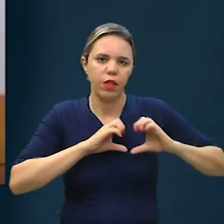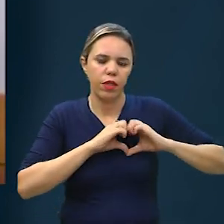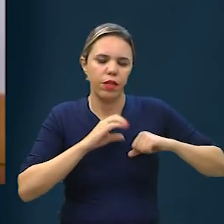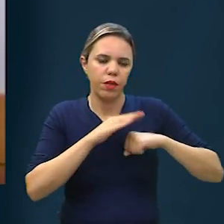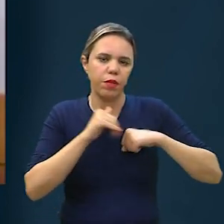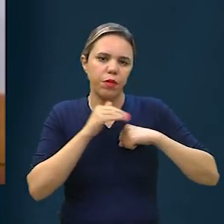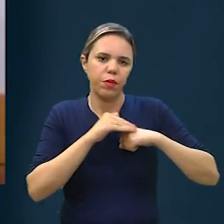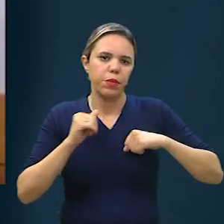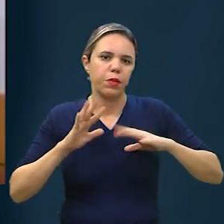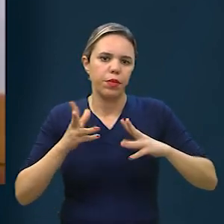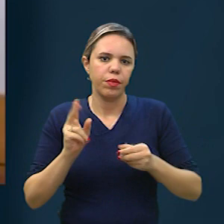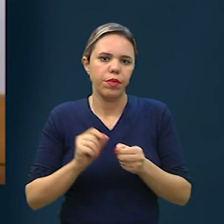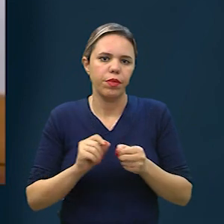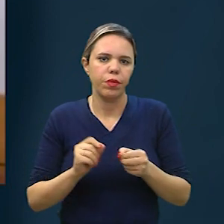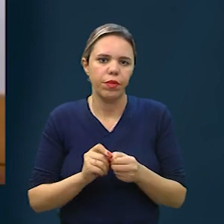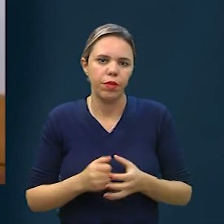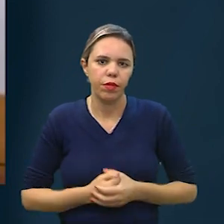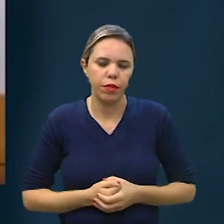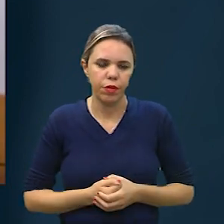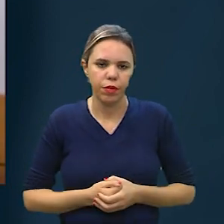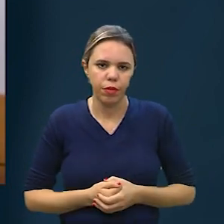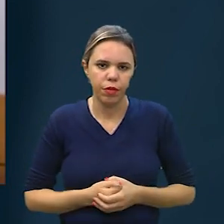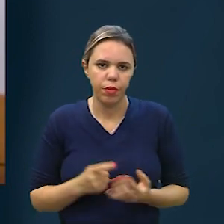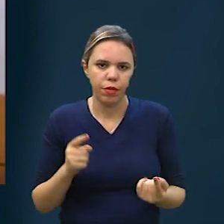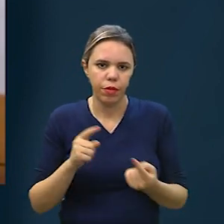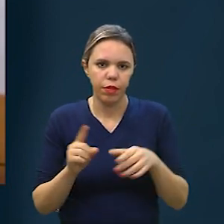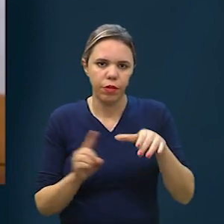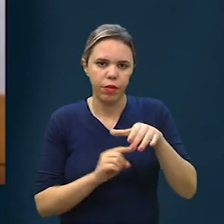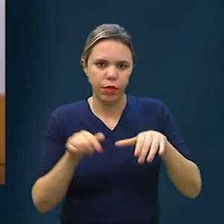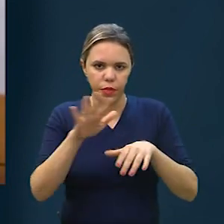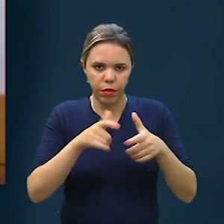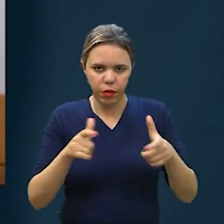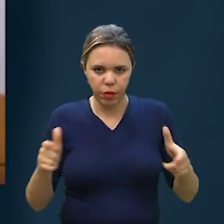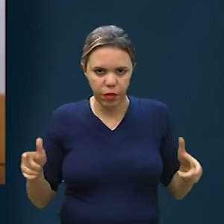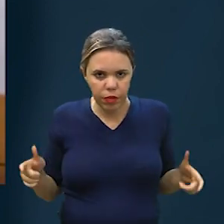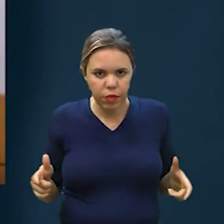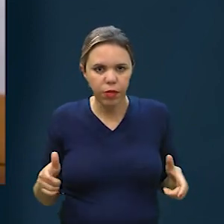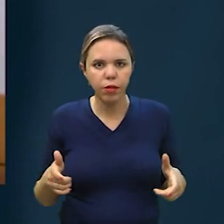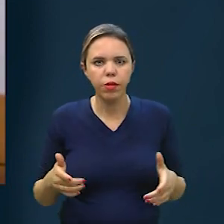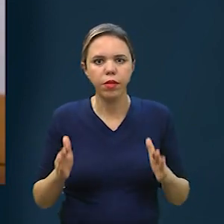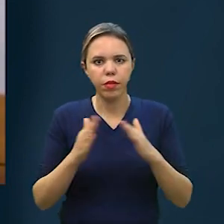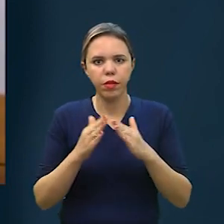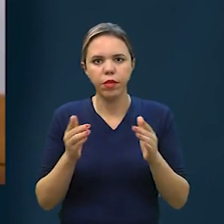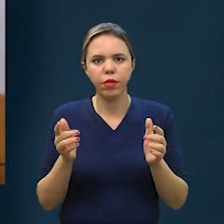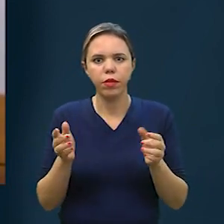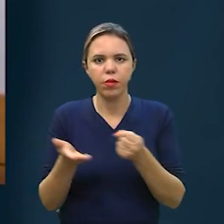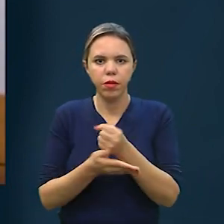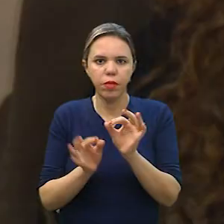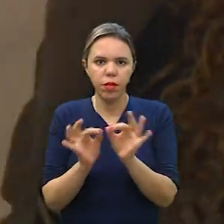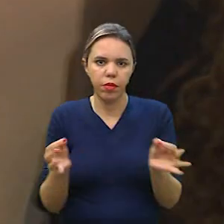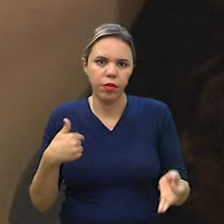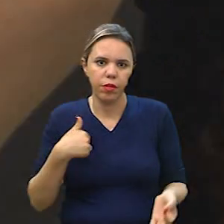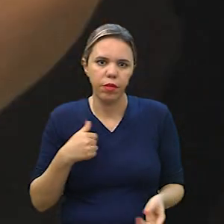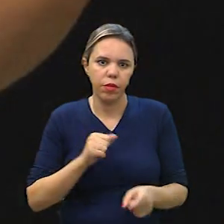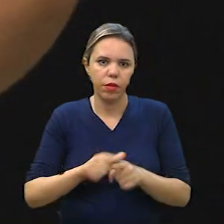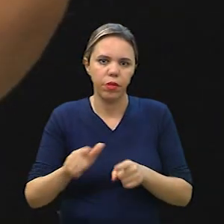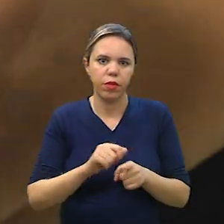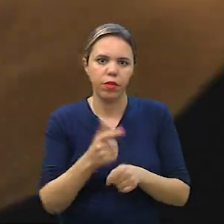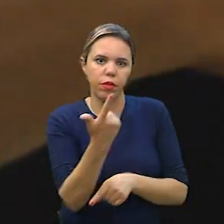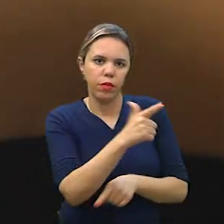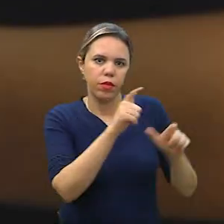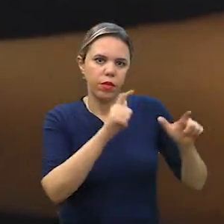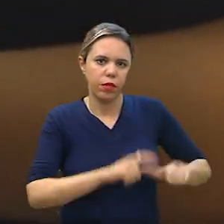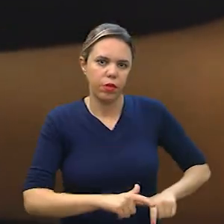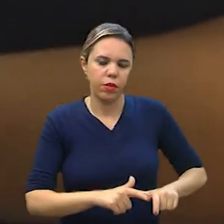amor, com muito carinho, tudo que eu sempre fiz, e com isso a clientela foi crescendo, a minha casa ficou pequena, eu aluguei um